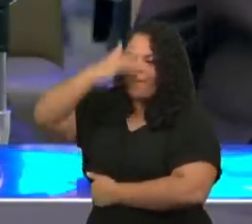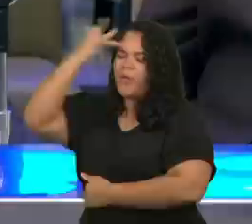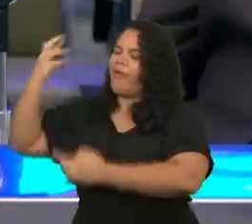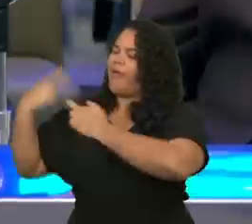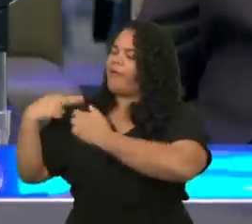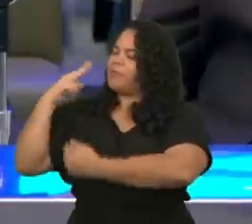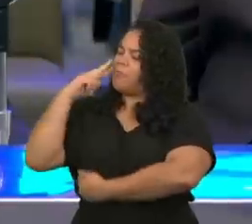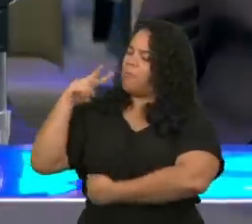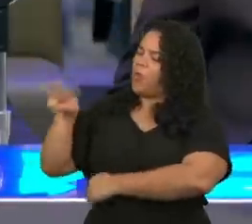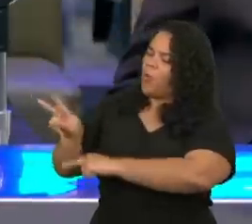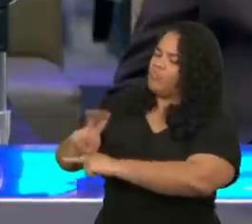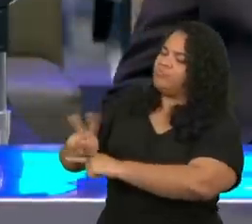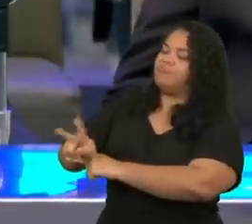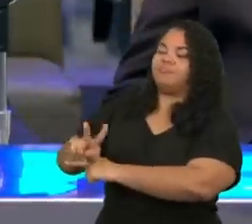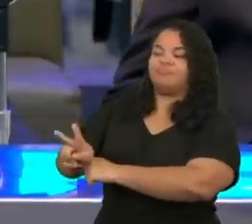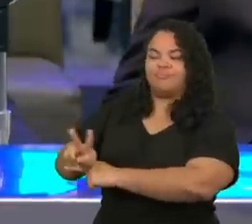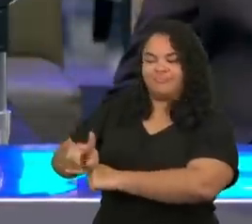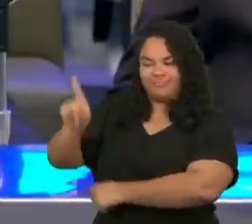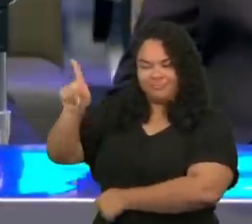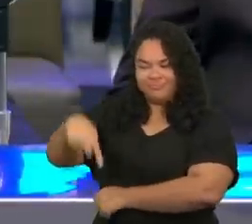tem gente ali olhando viu